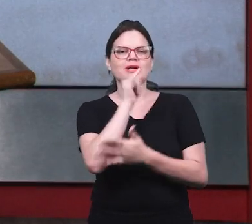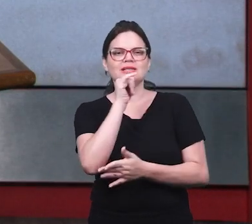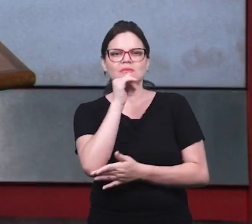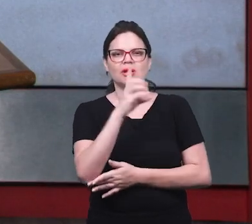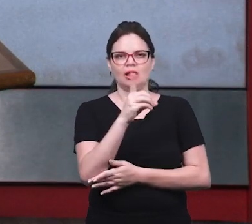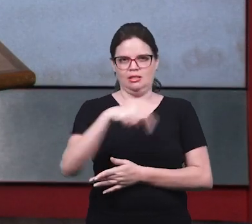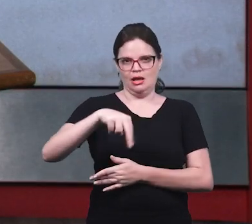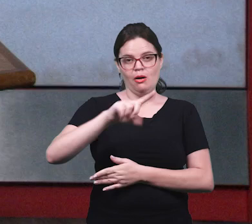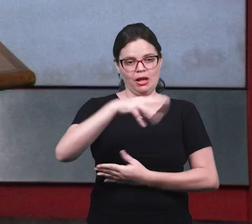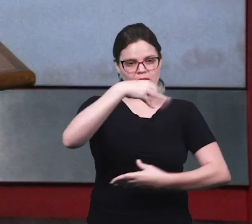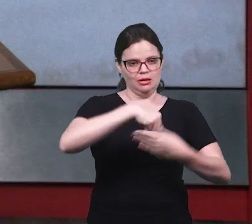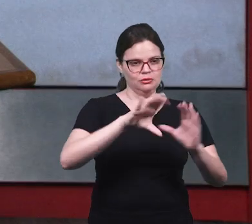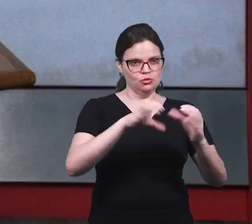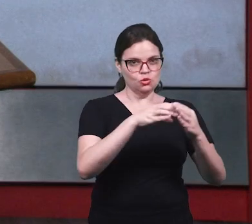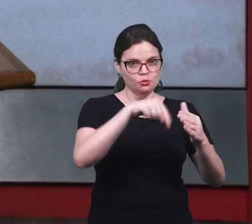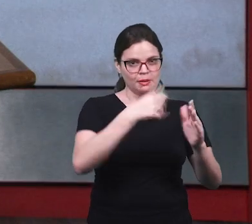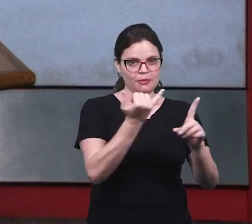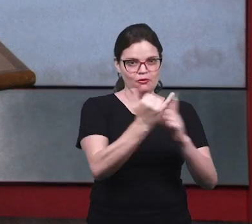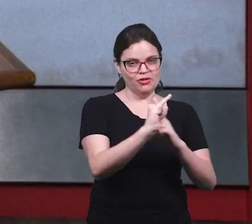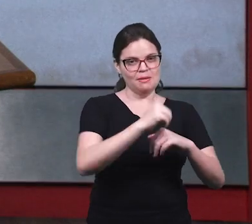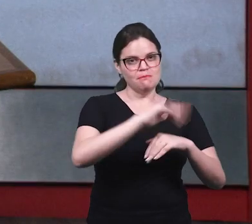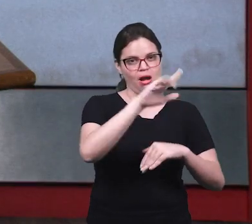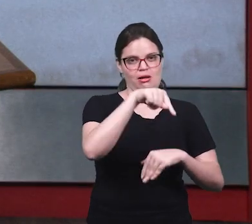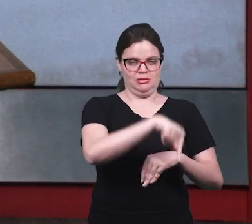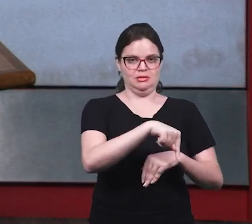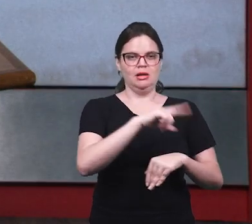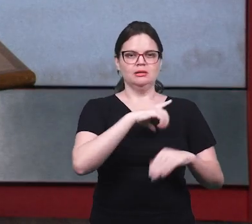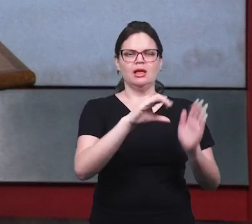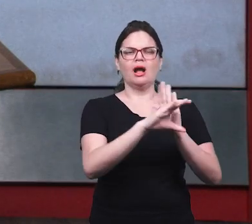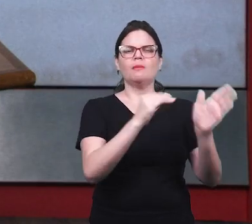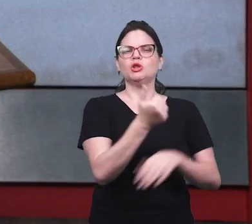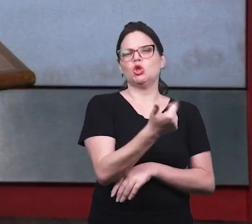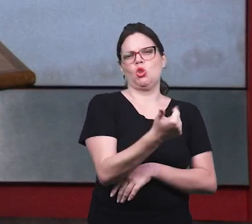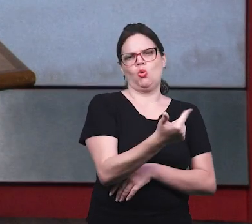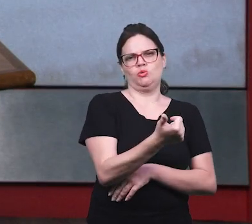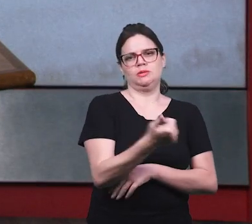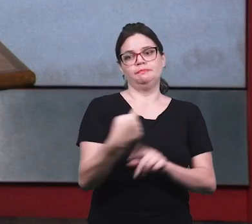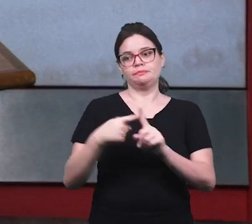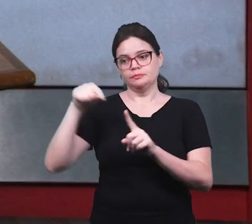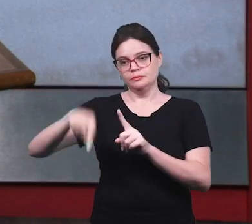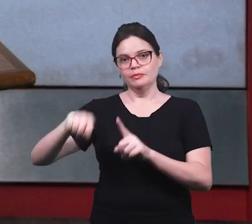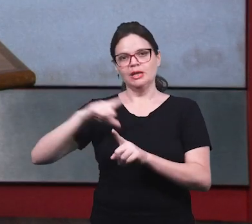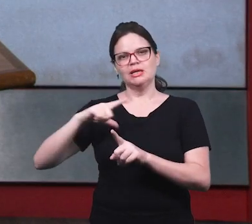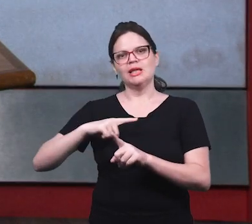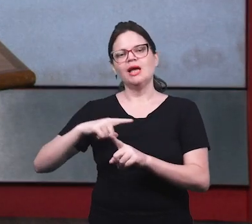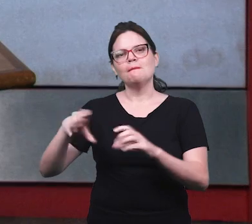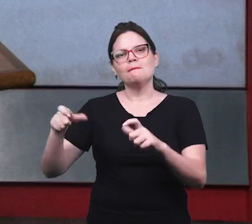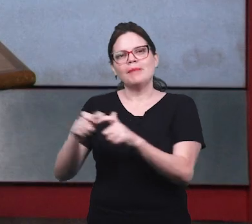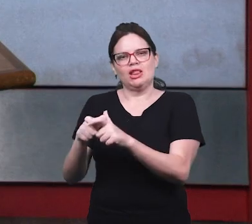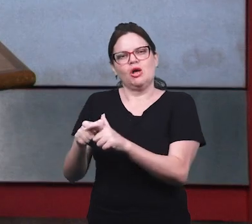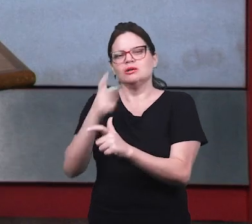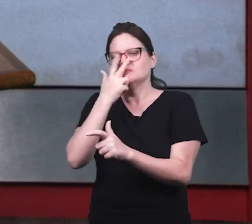como profeta maior, possui 12 capítulos, enquanto os livros escritos pelos